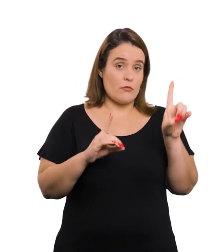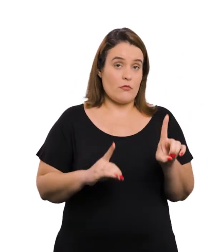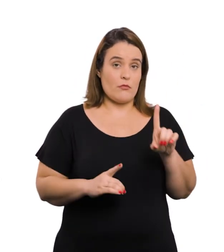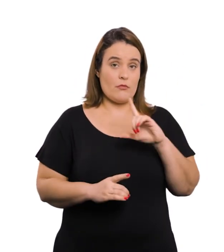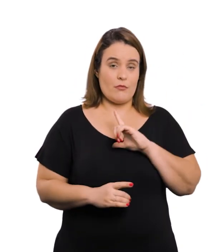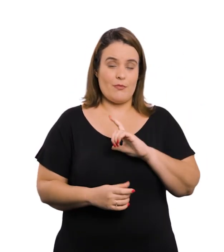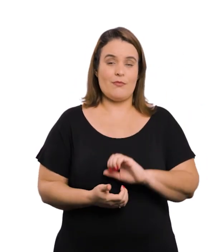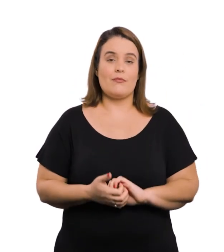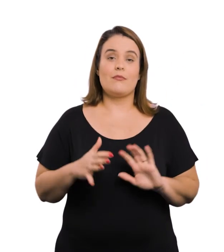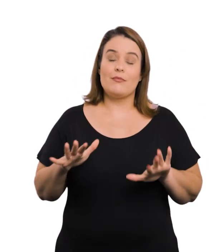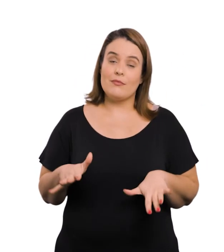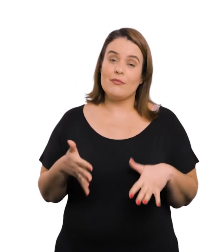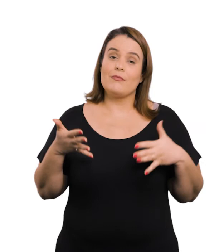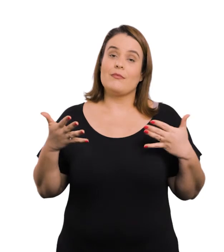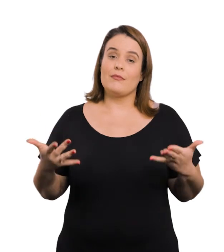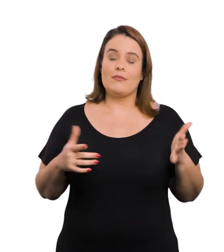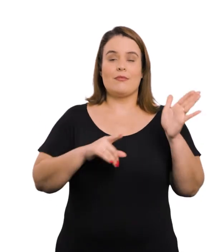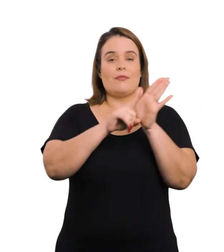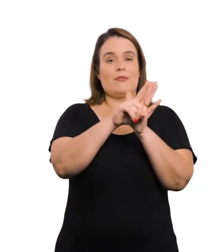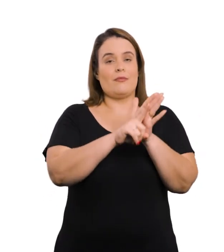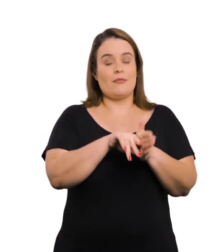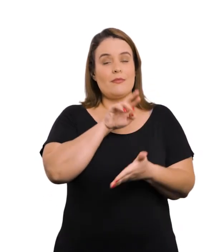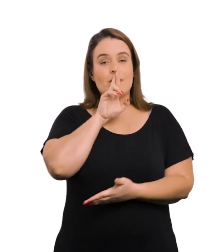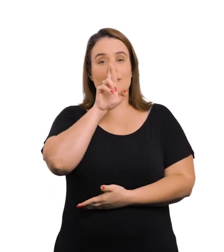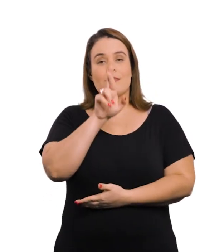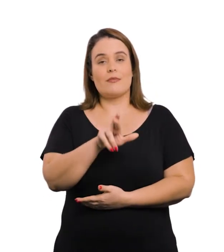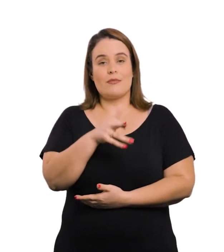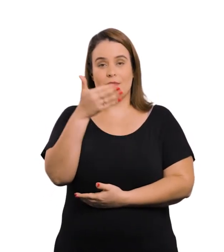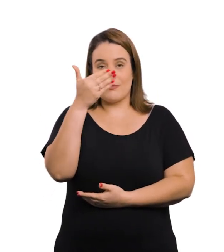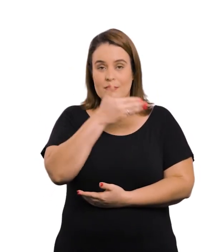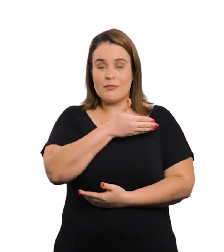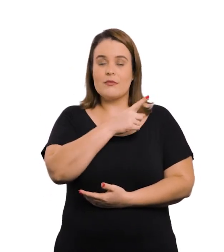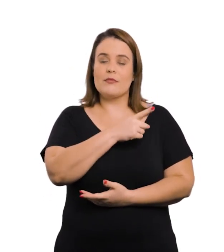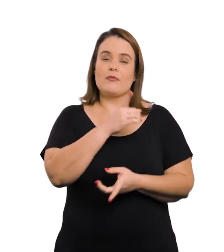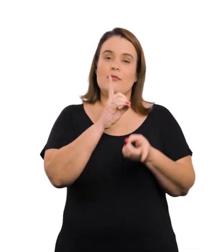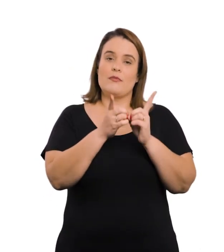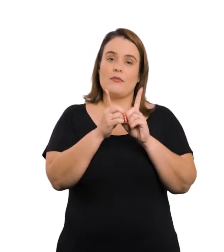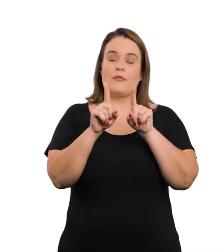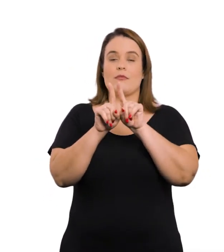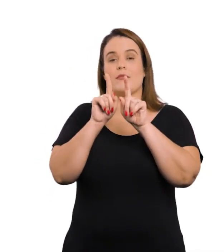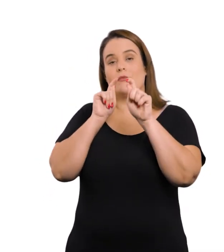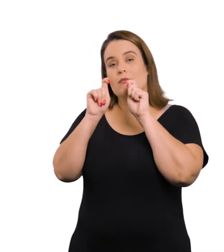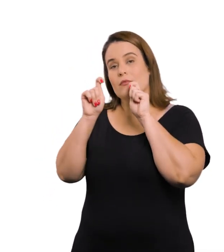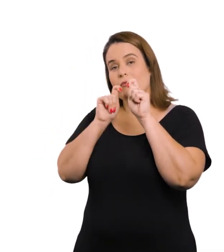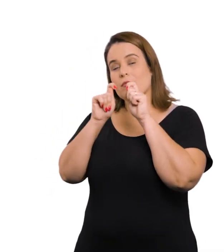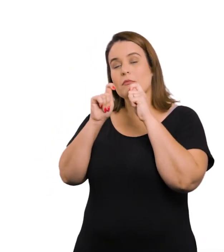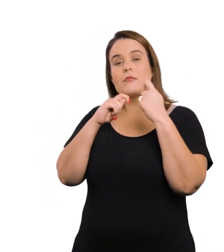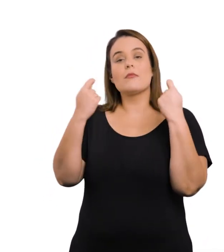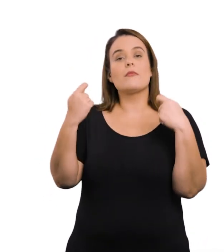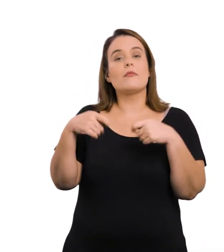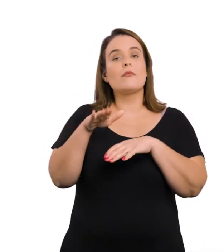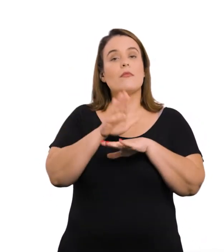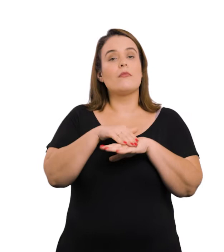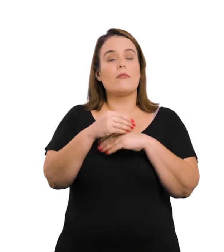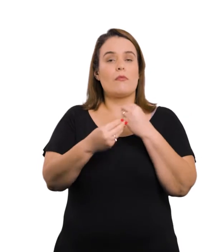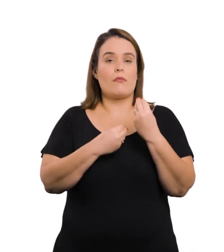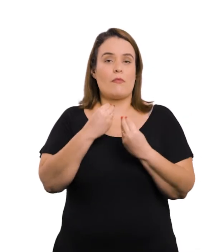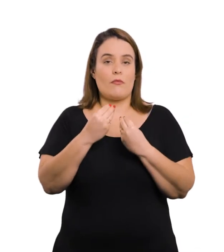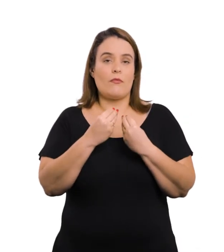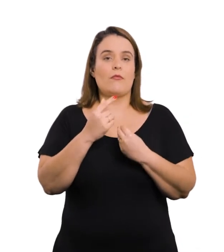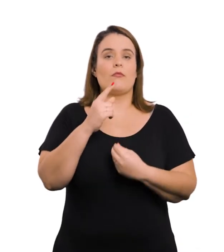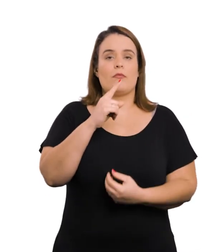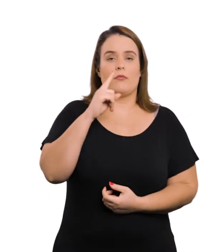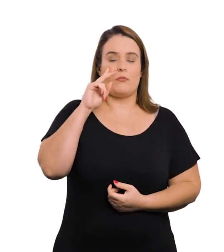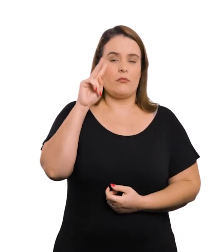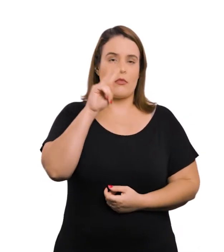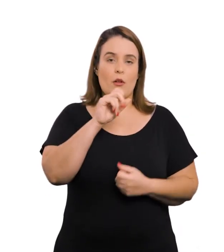com deficiência. Desse modo, a análise dos resultados dos testes, da dinâmica e entrevistas deve ser realizada